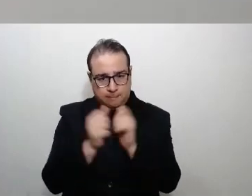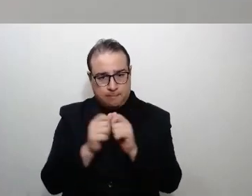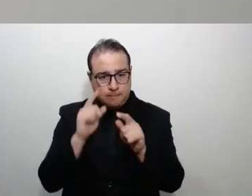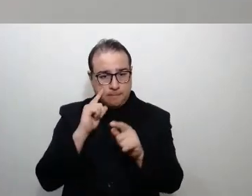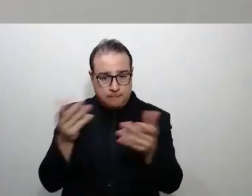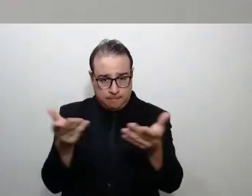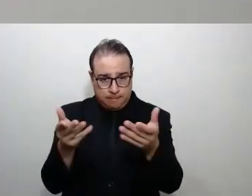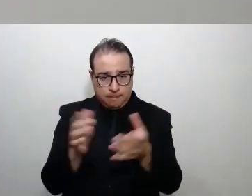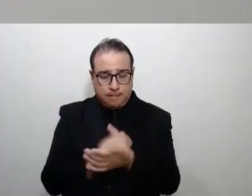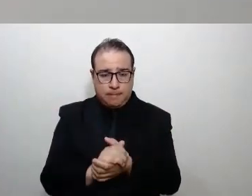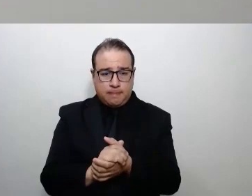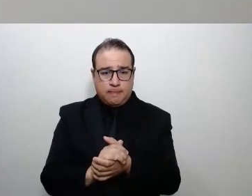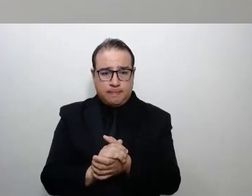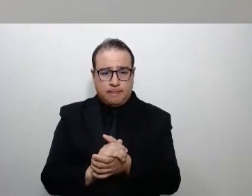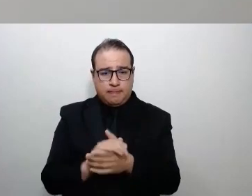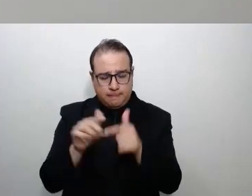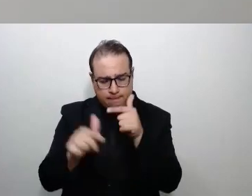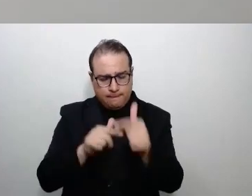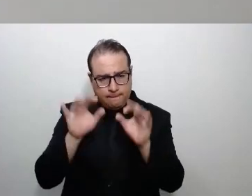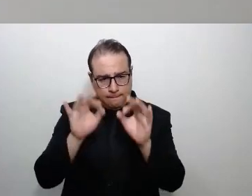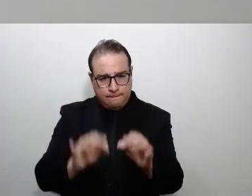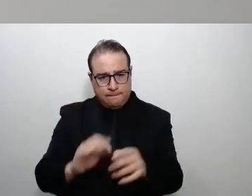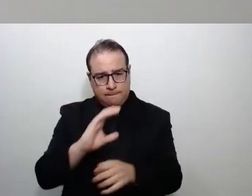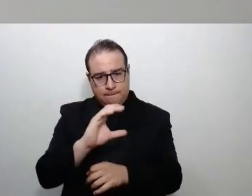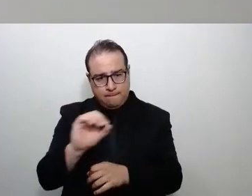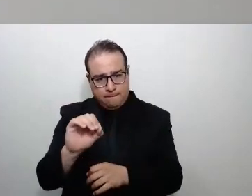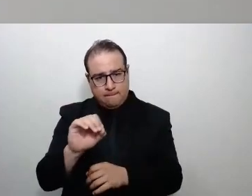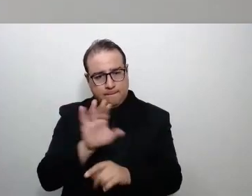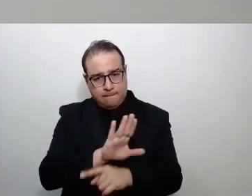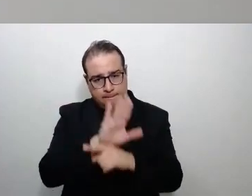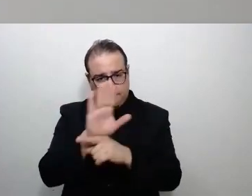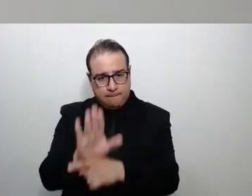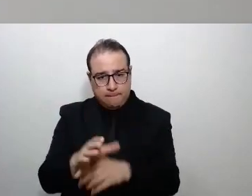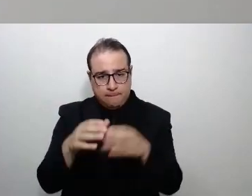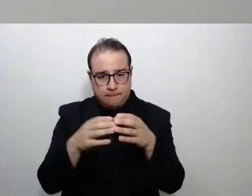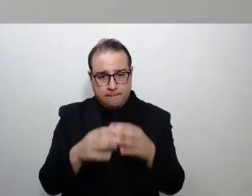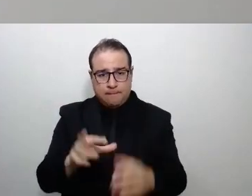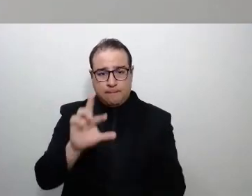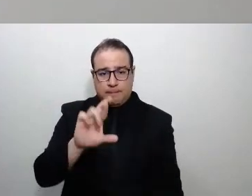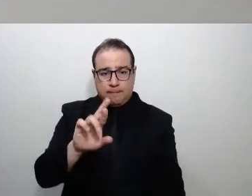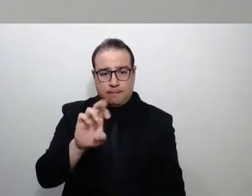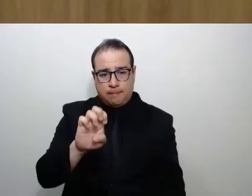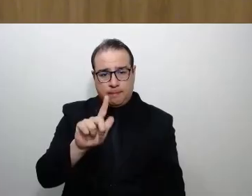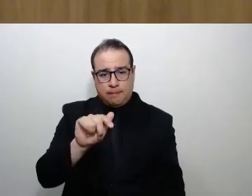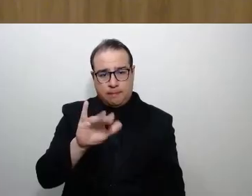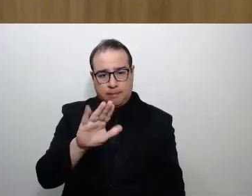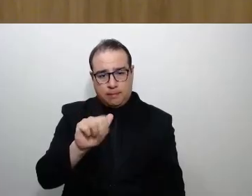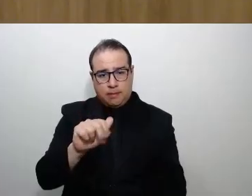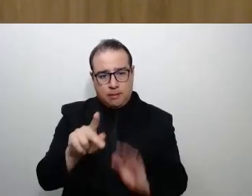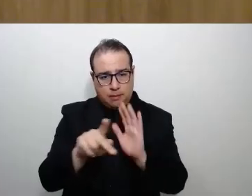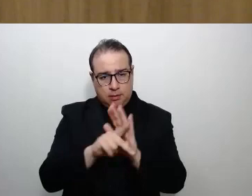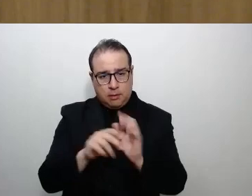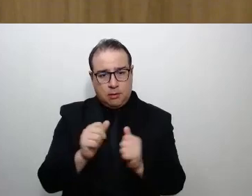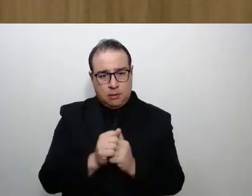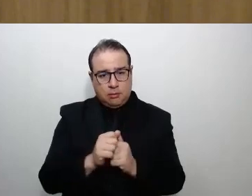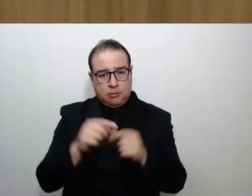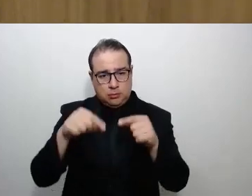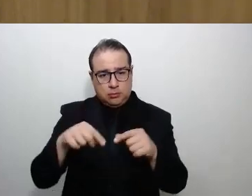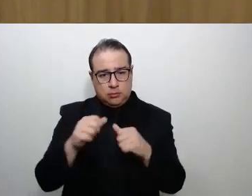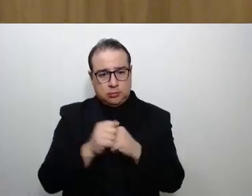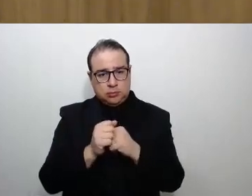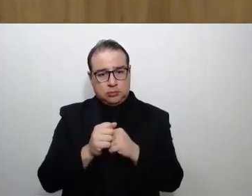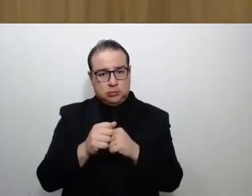de corrigir auxiliar na regência do tribunal eu